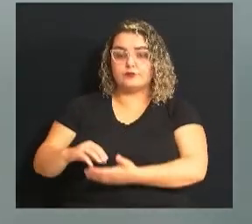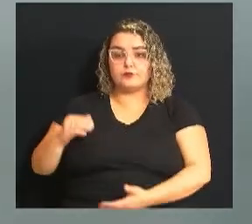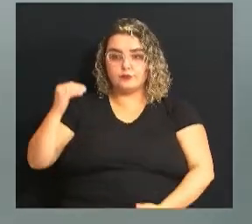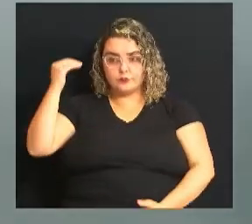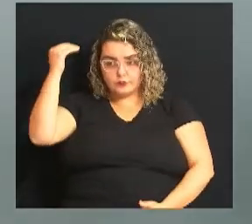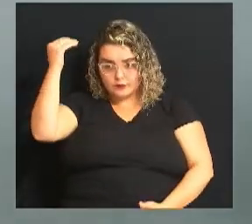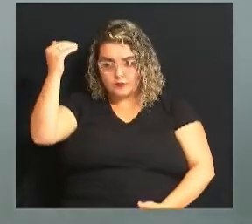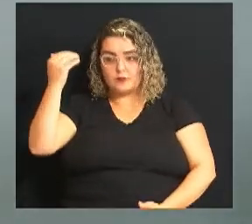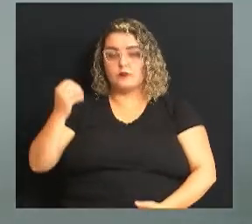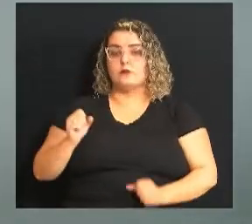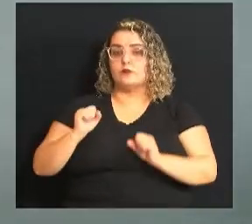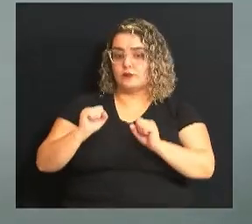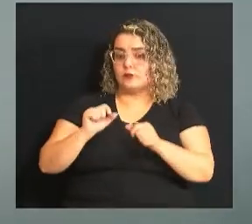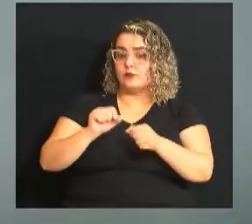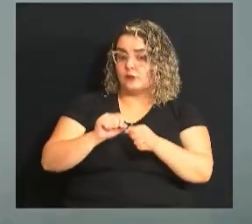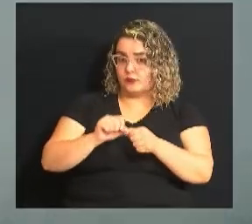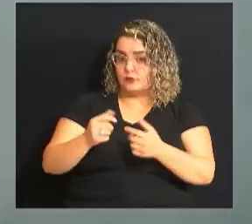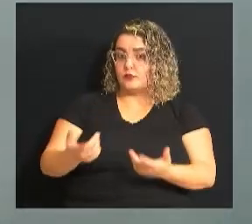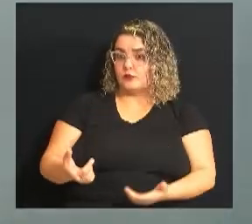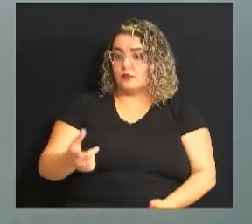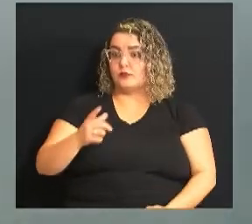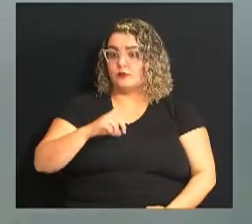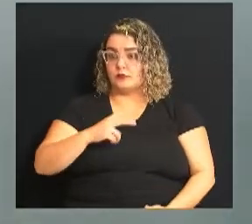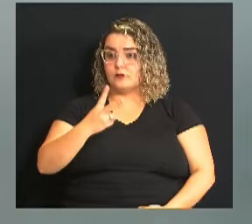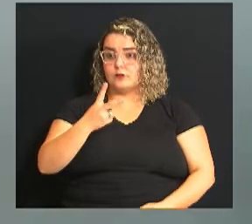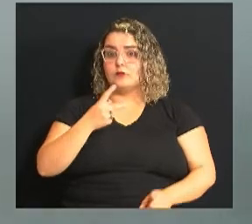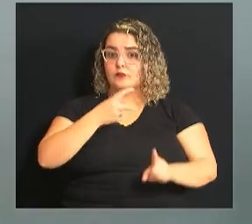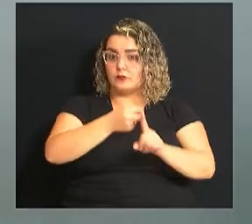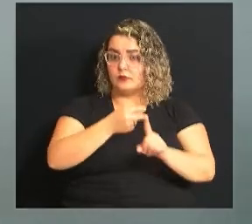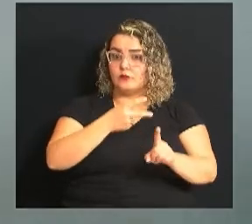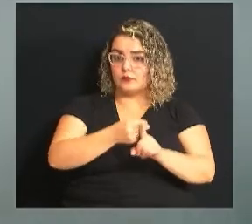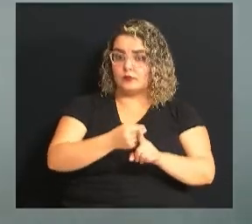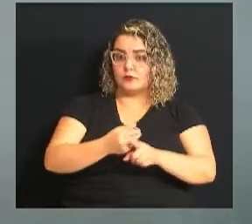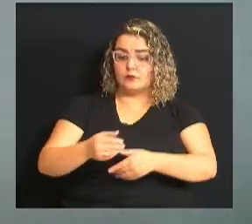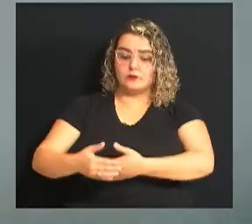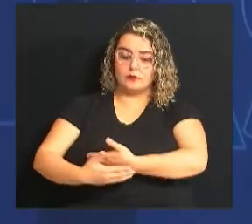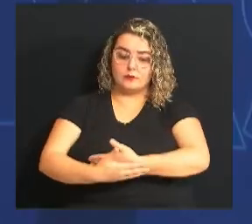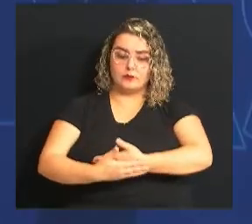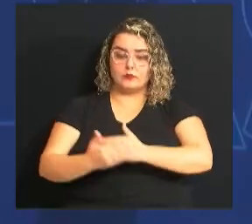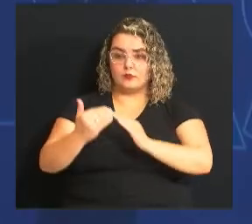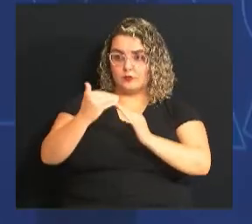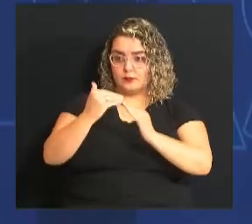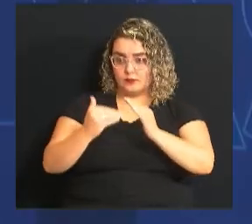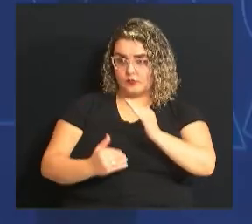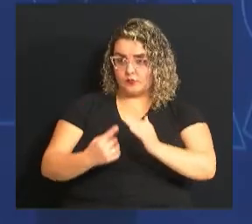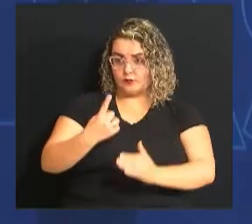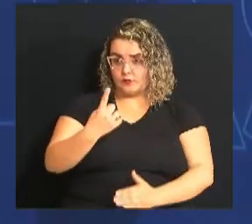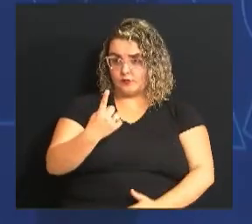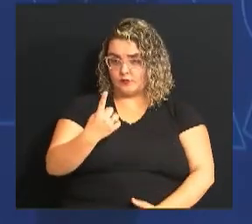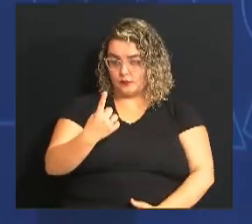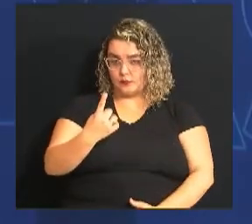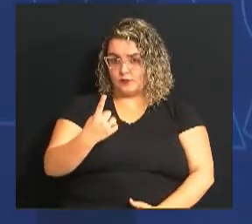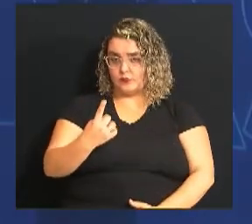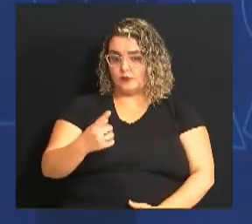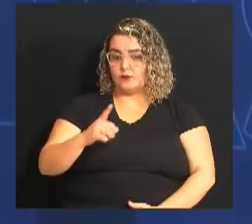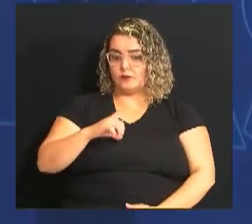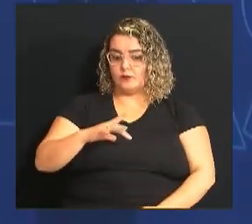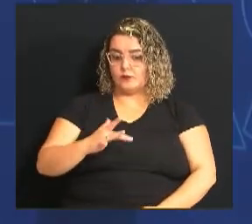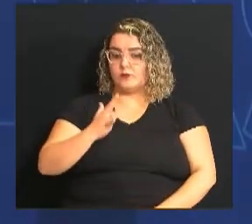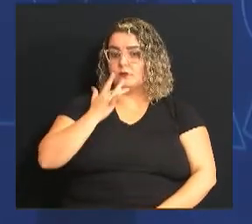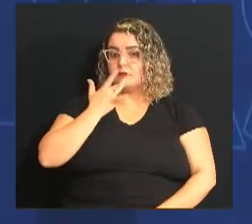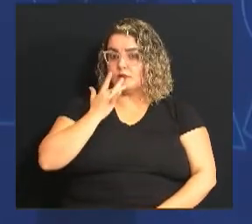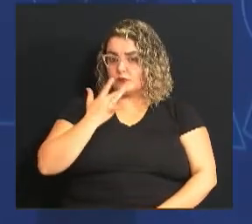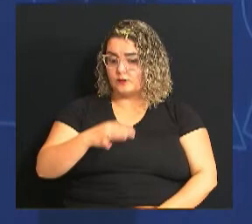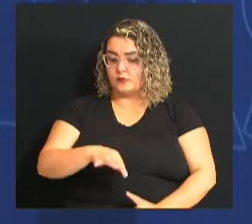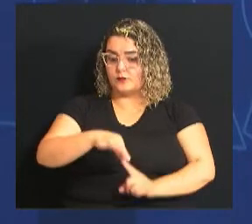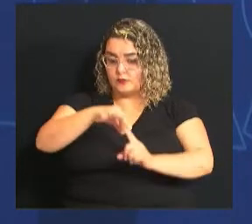possa fazer com que a gente tenha só 2 doses mesmo. Bebês menores de 1 ano terão prioridades pela fragilidade, conforme a gente